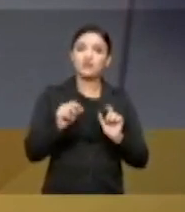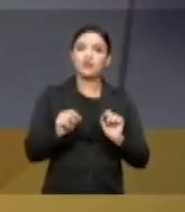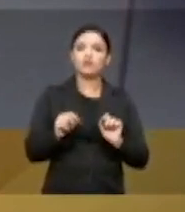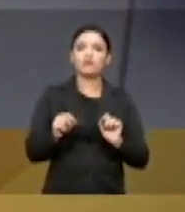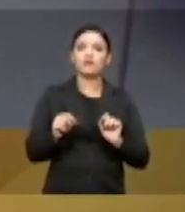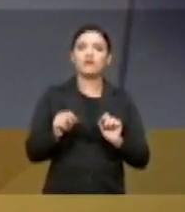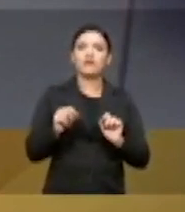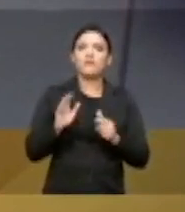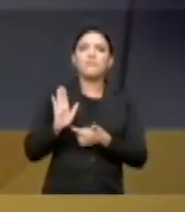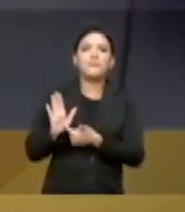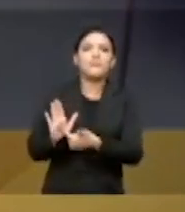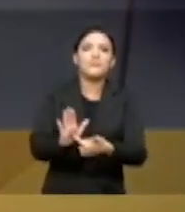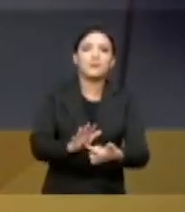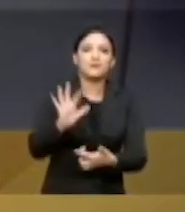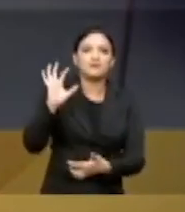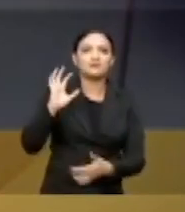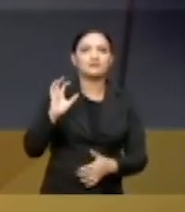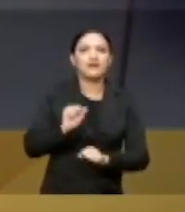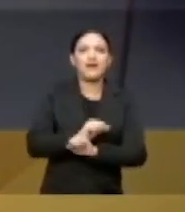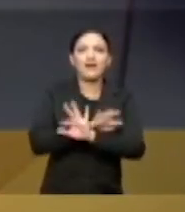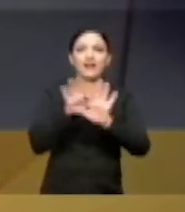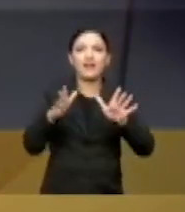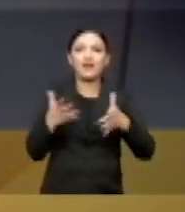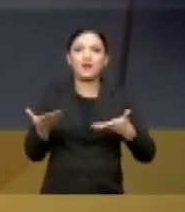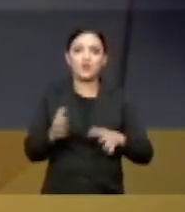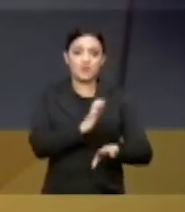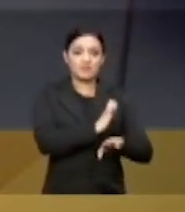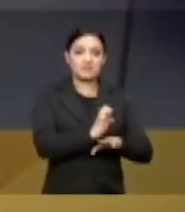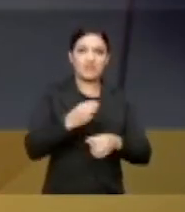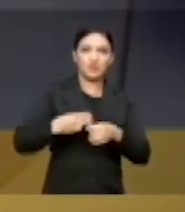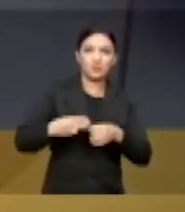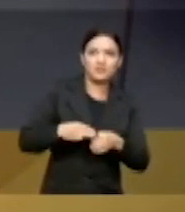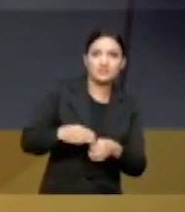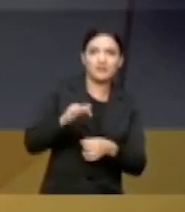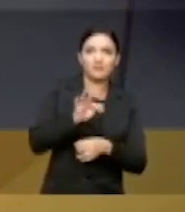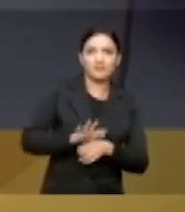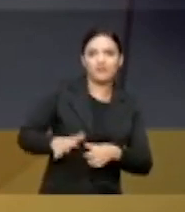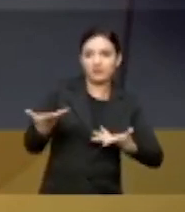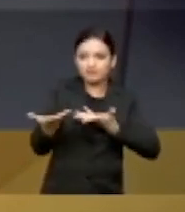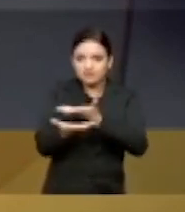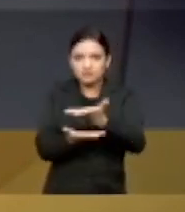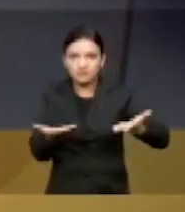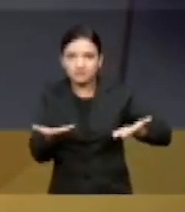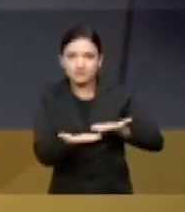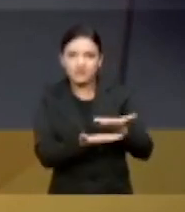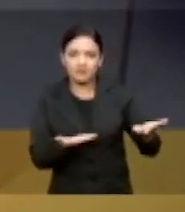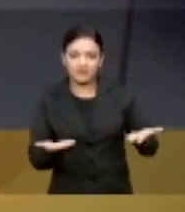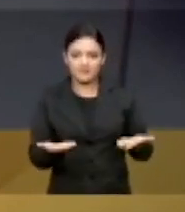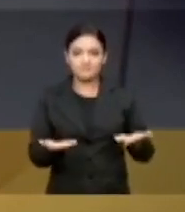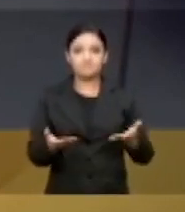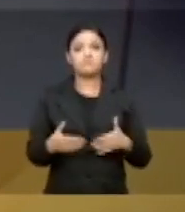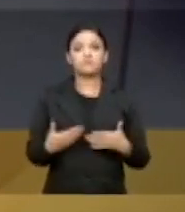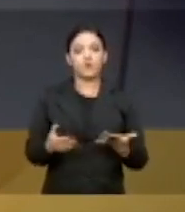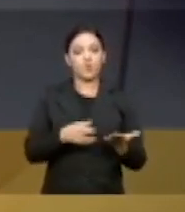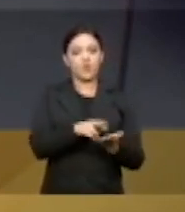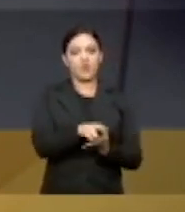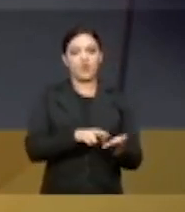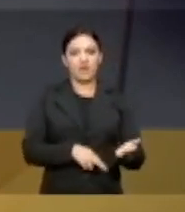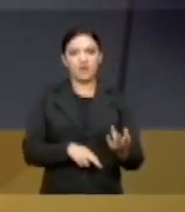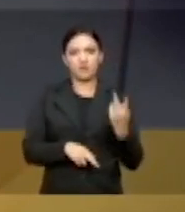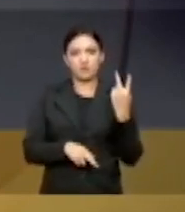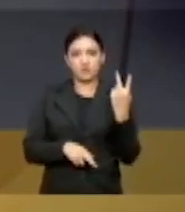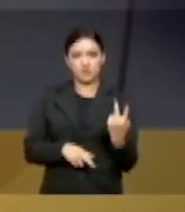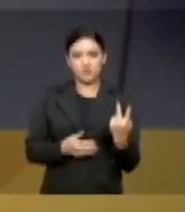federalismo cooperativo brasileiro. Aliás, com plena exatidão, o relator das ações